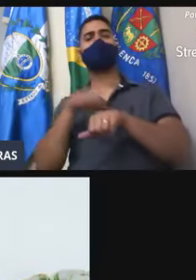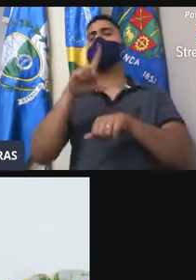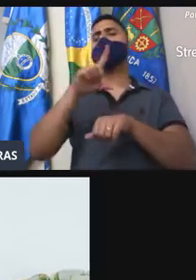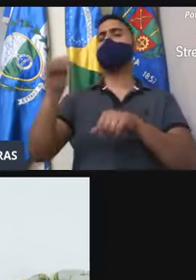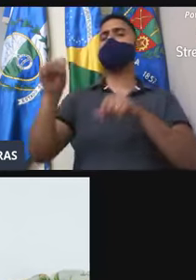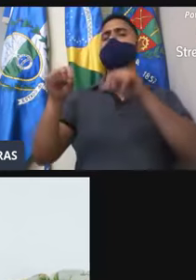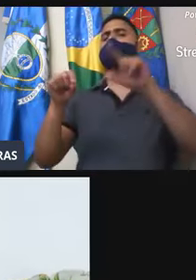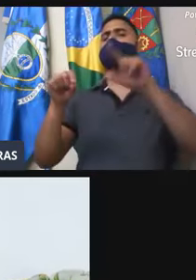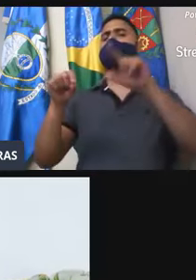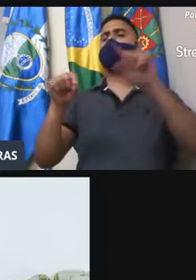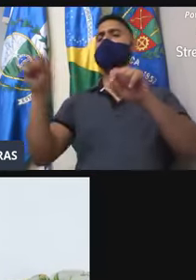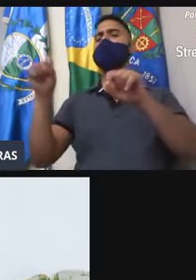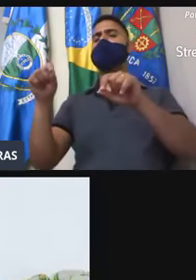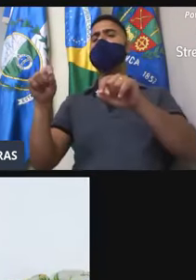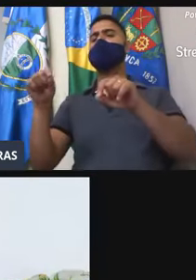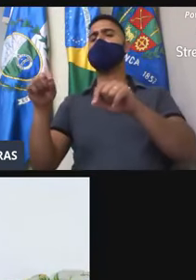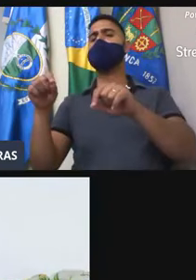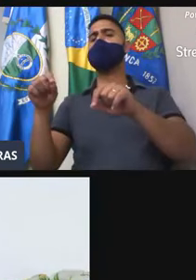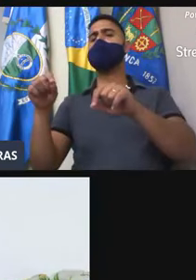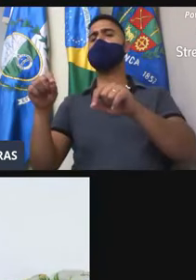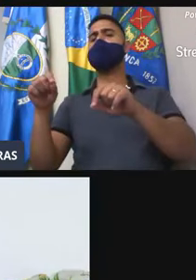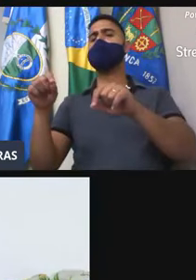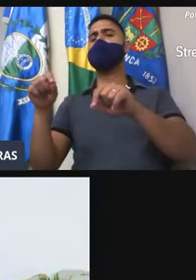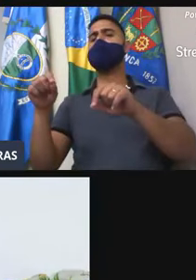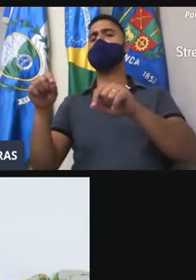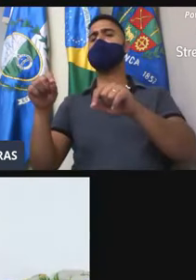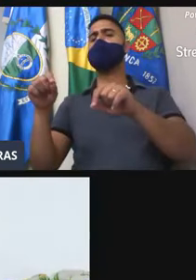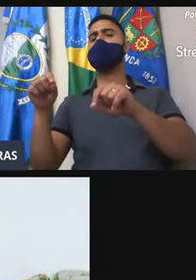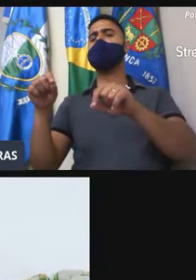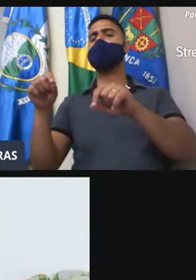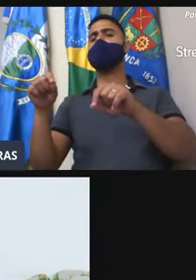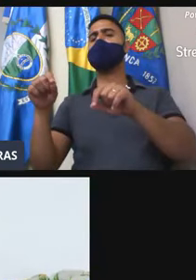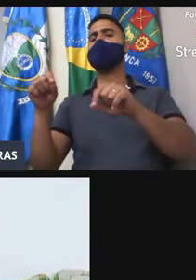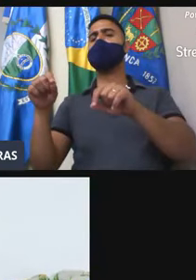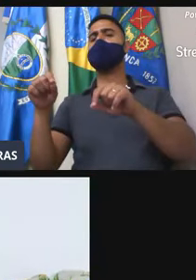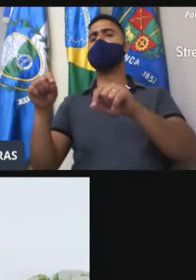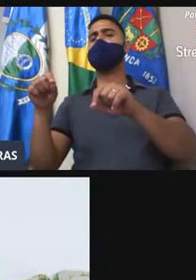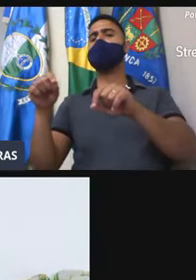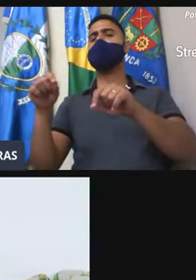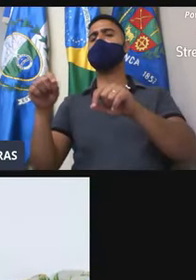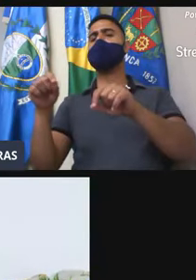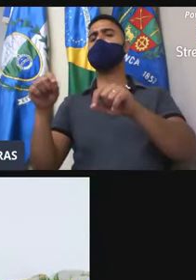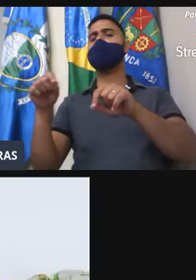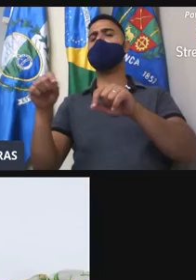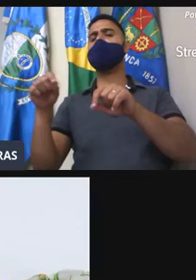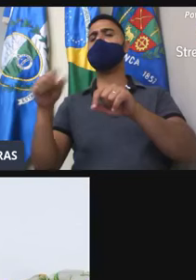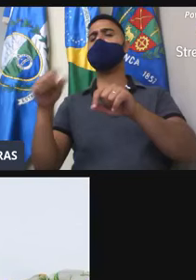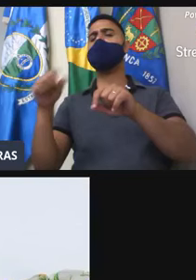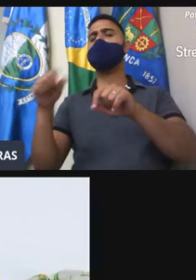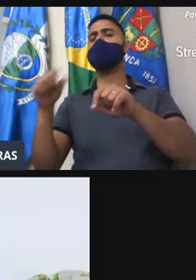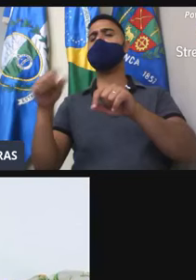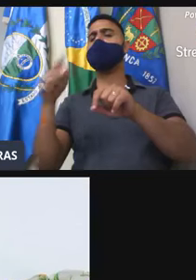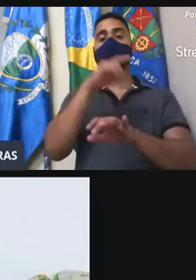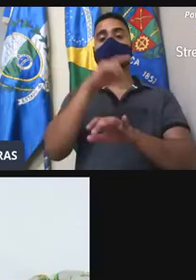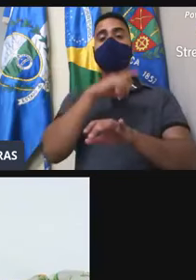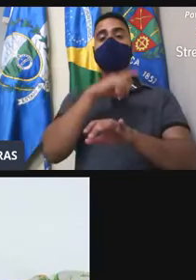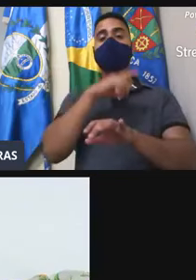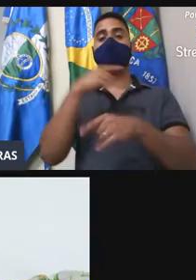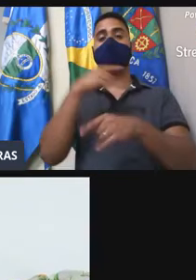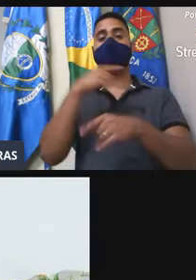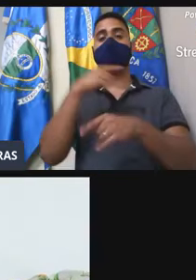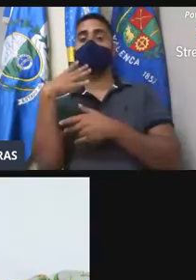que não descolam da cadeira. Mas, independente de quem seja, a política de assistência social é uma política nova. Ela é